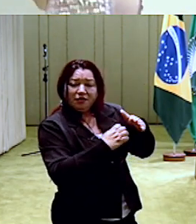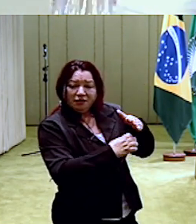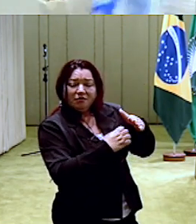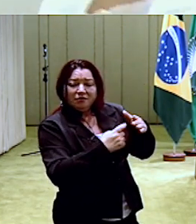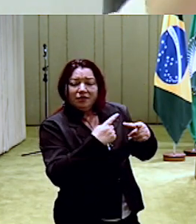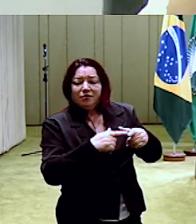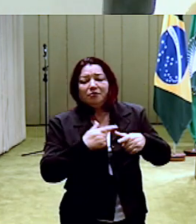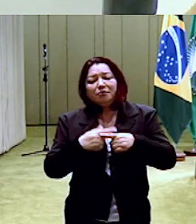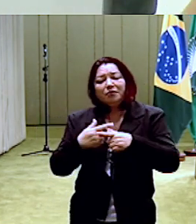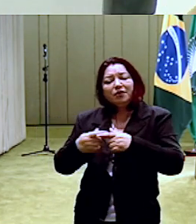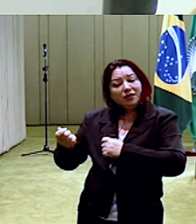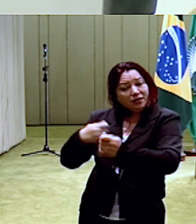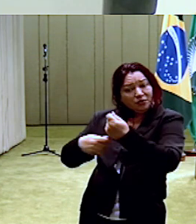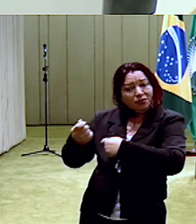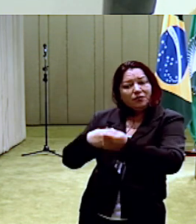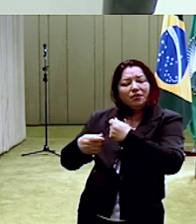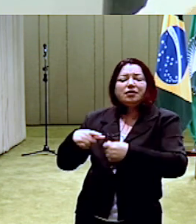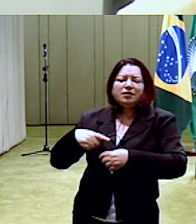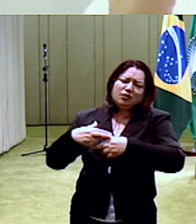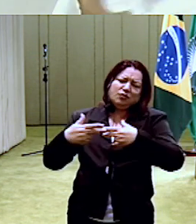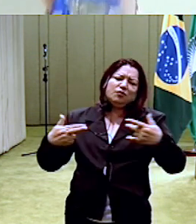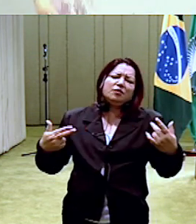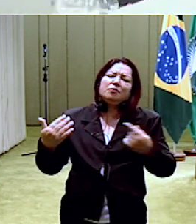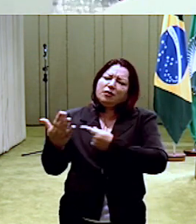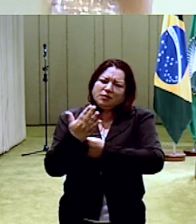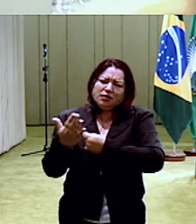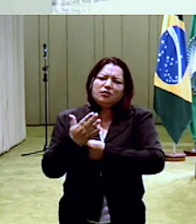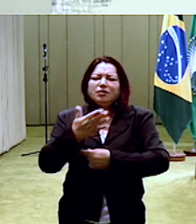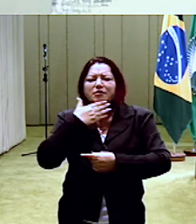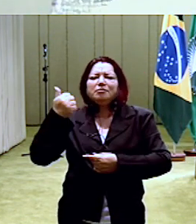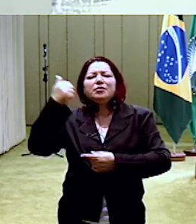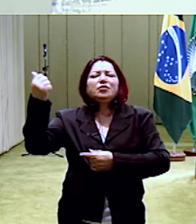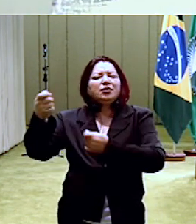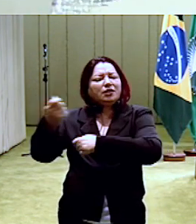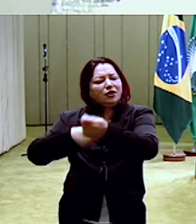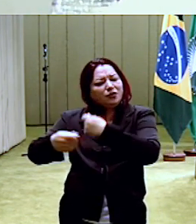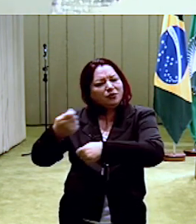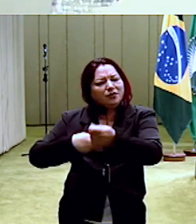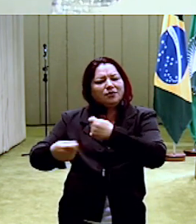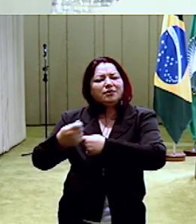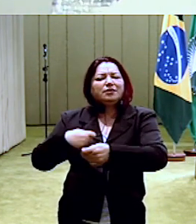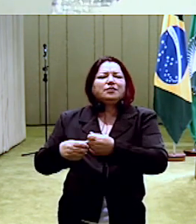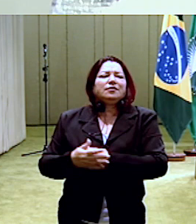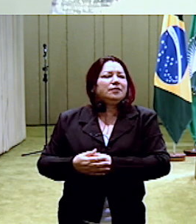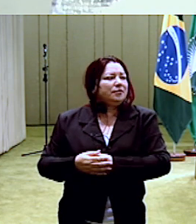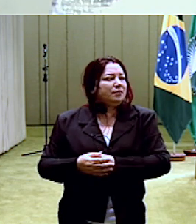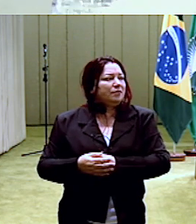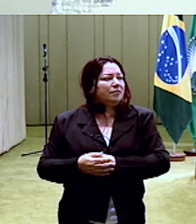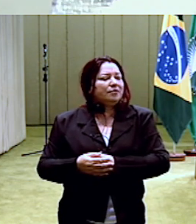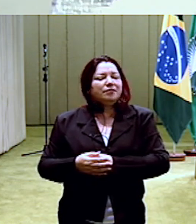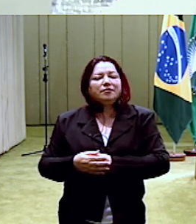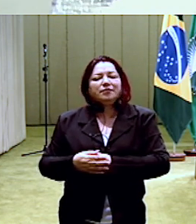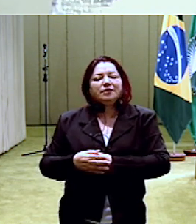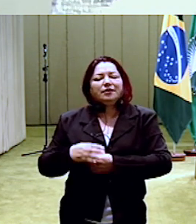nós encaminharmos. Então, há vários mecanismos que podem ser implementados. Vou verificar por que, no seu caso, no caso do